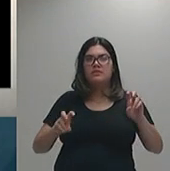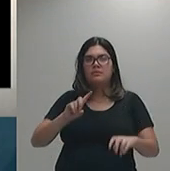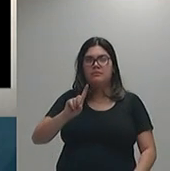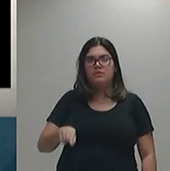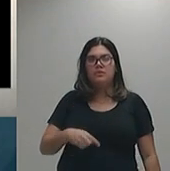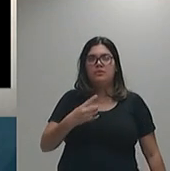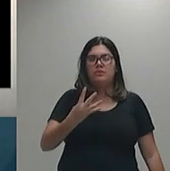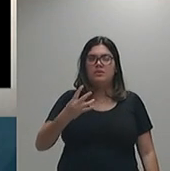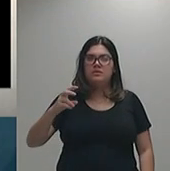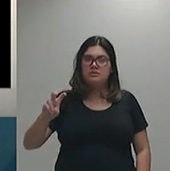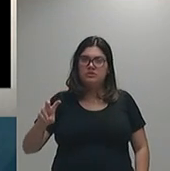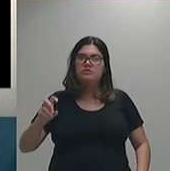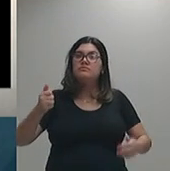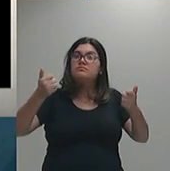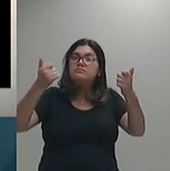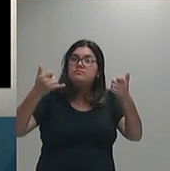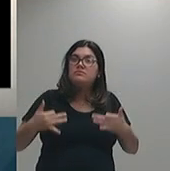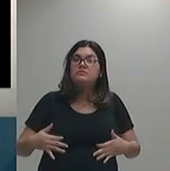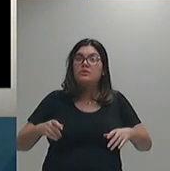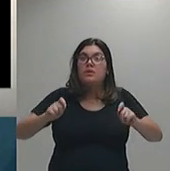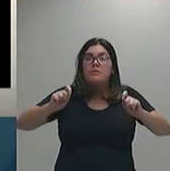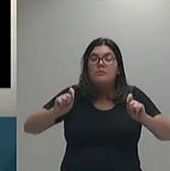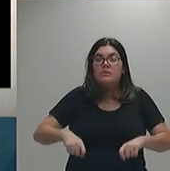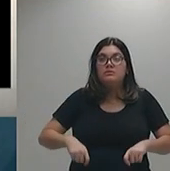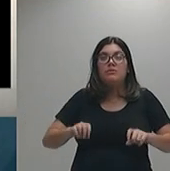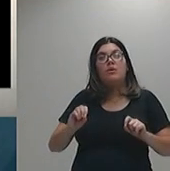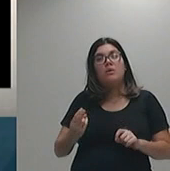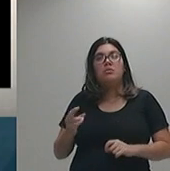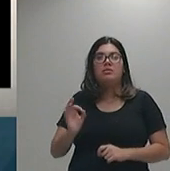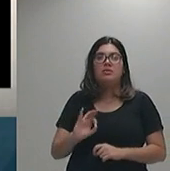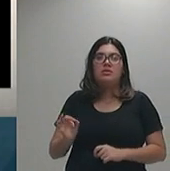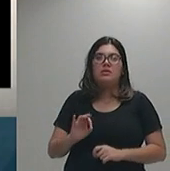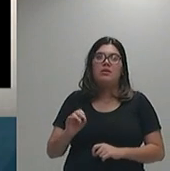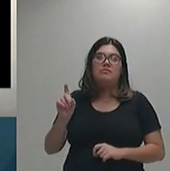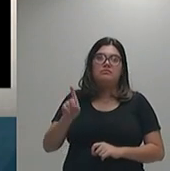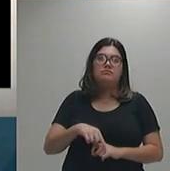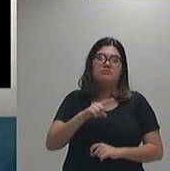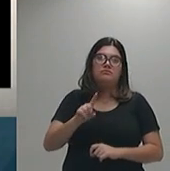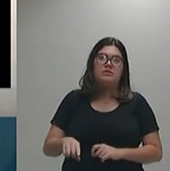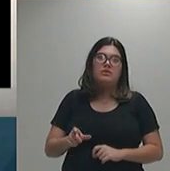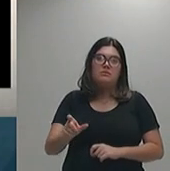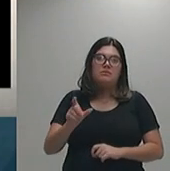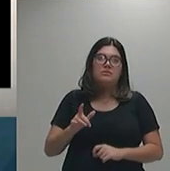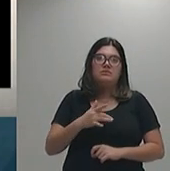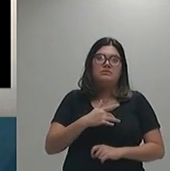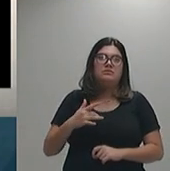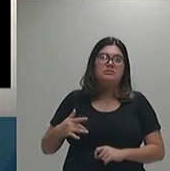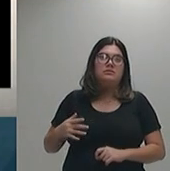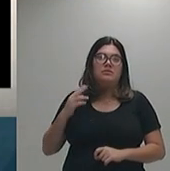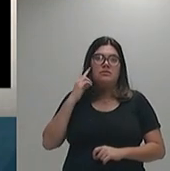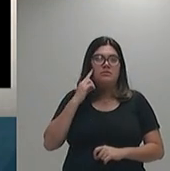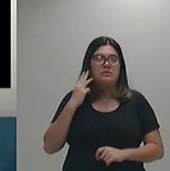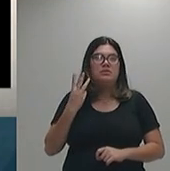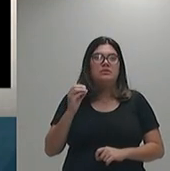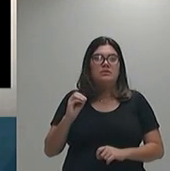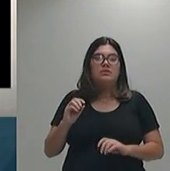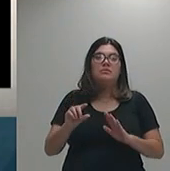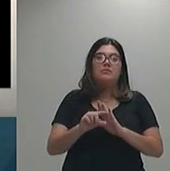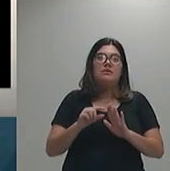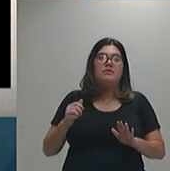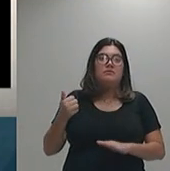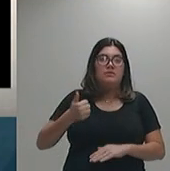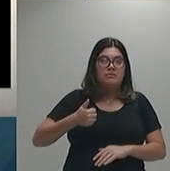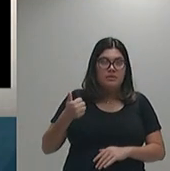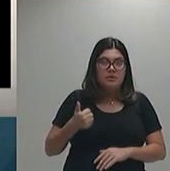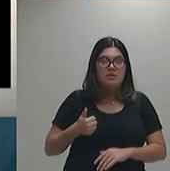estava sobre a possibilidade ou não de cancelamento do plano naquelas hipóteses do artigo 30 parágrafo primeiro da lei dos planos de saúde